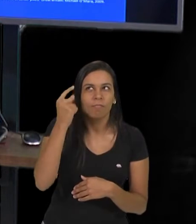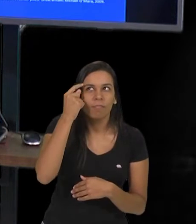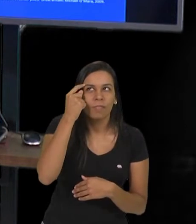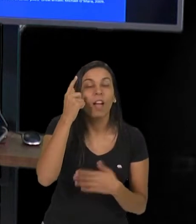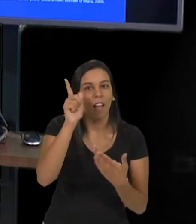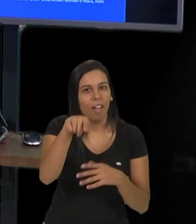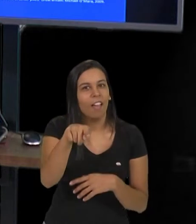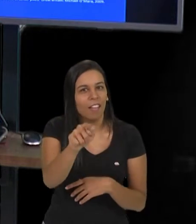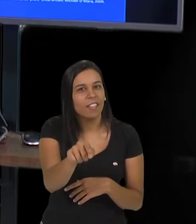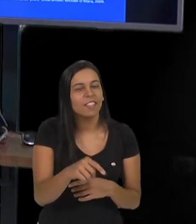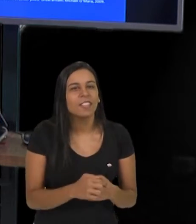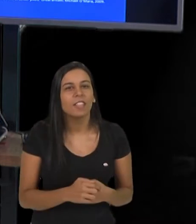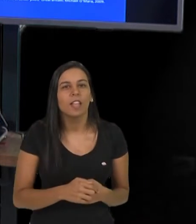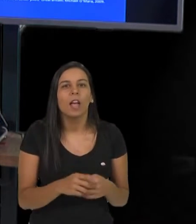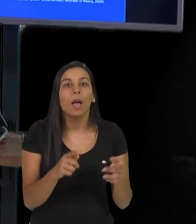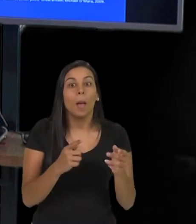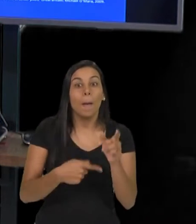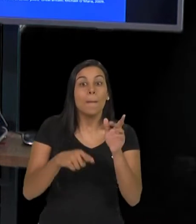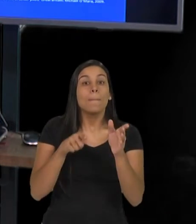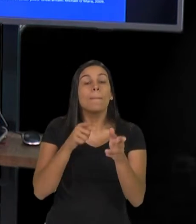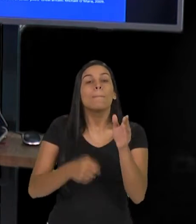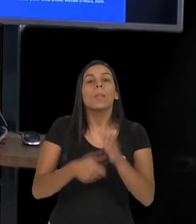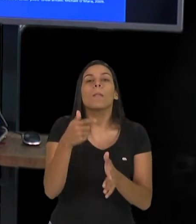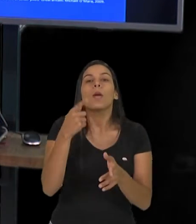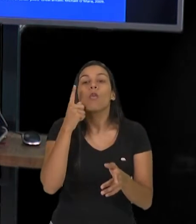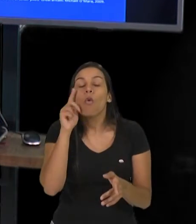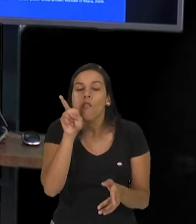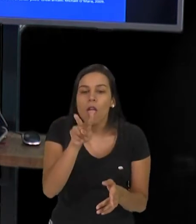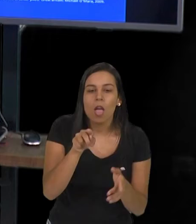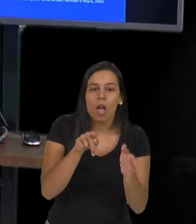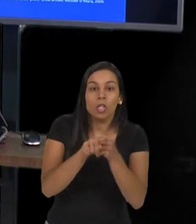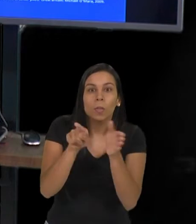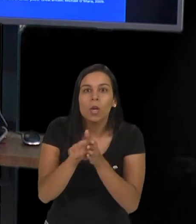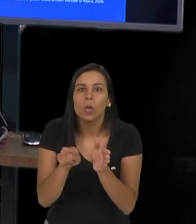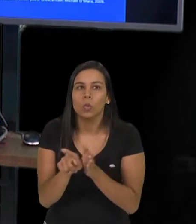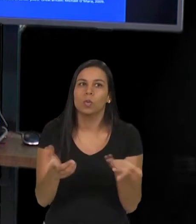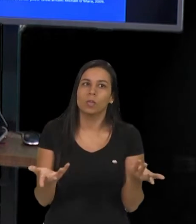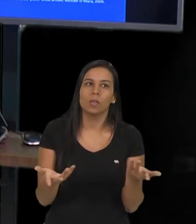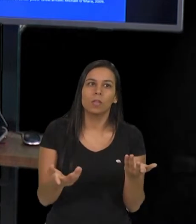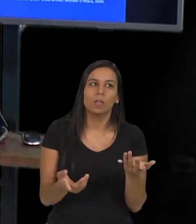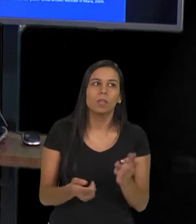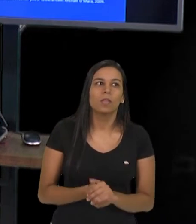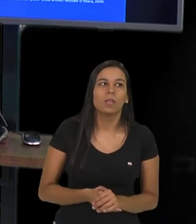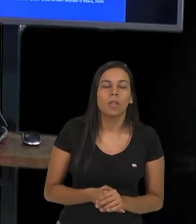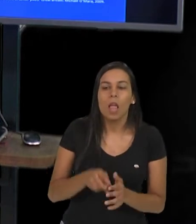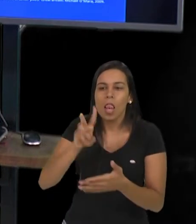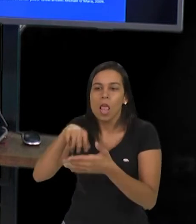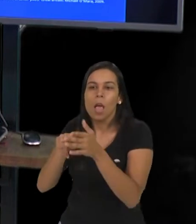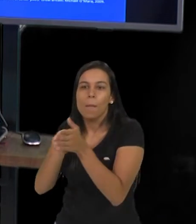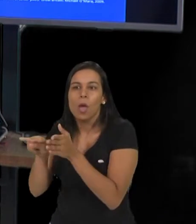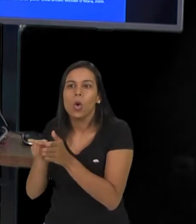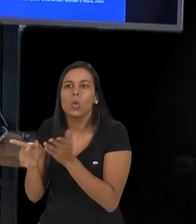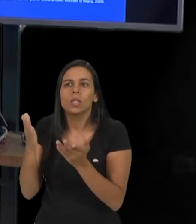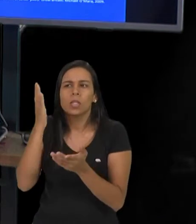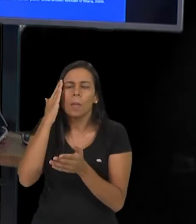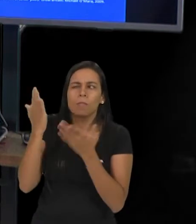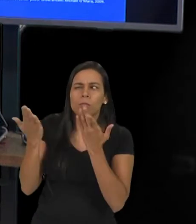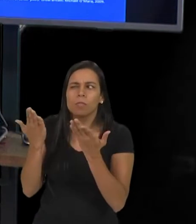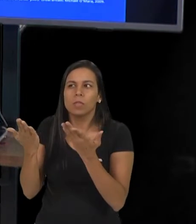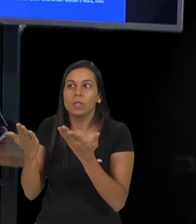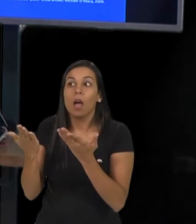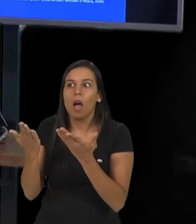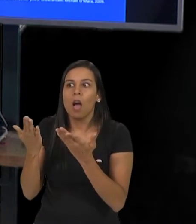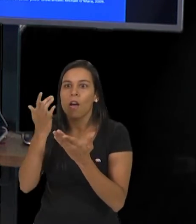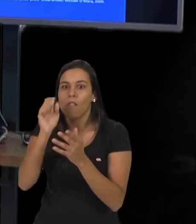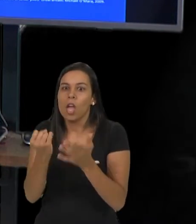mesmo. Olhar as perguntas primeiro, não vou botar as perguntas agora. Então vocês, quando leram já as perguntas, já têm uma ideia do que está acontecendo, isso aqui vai facilitar seu